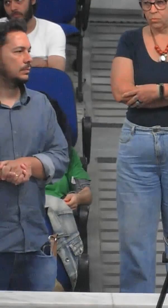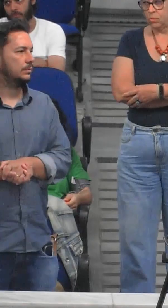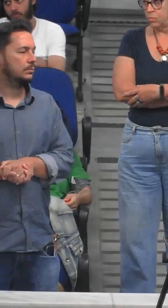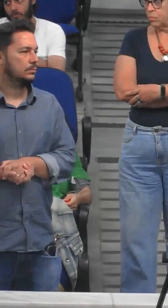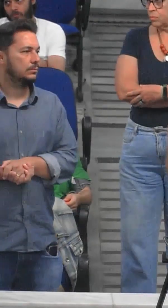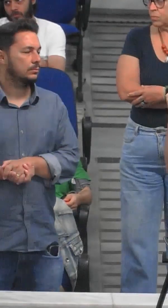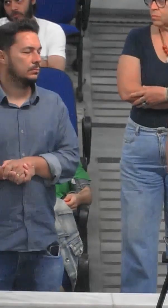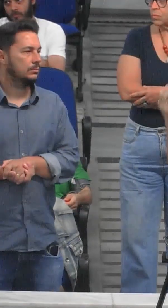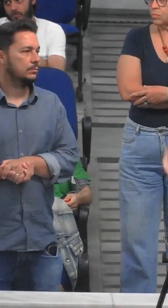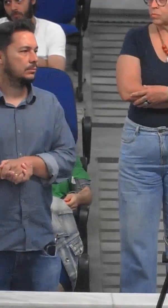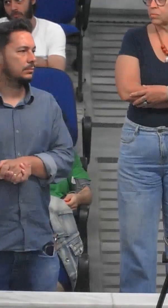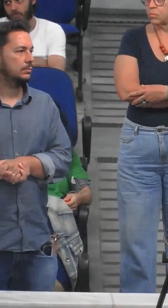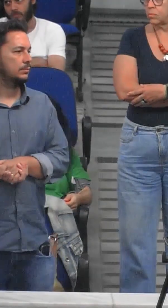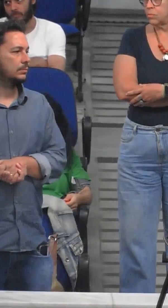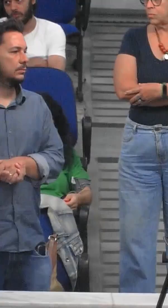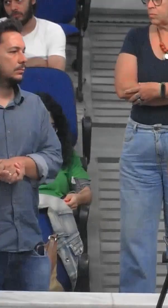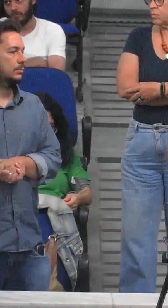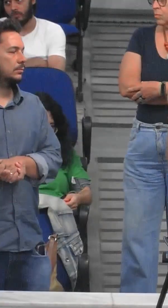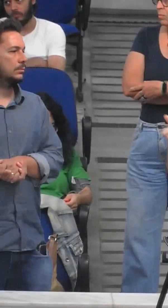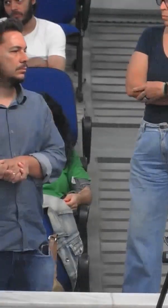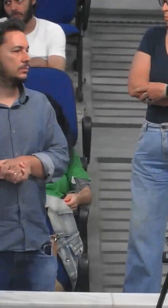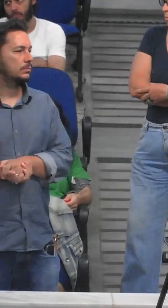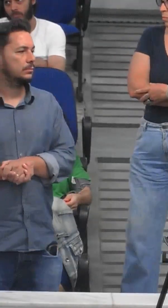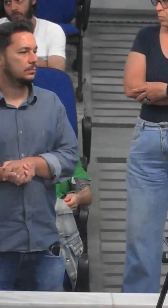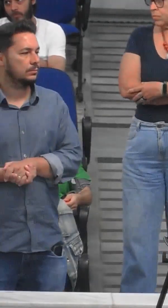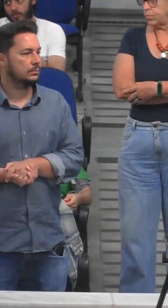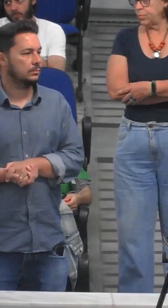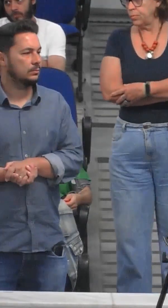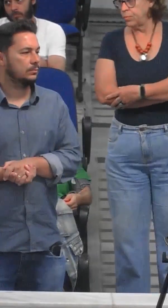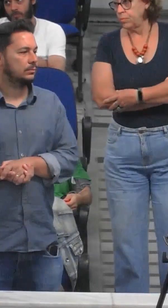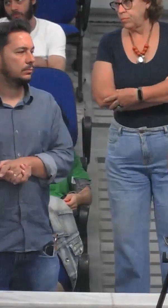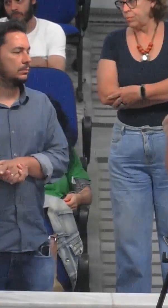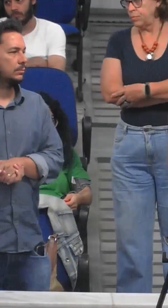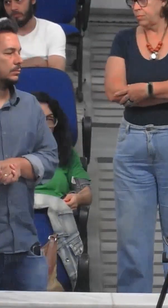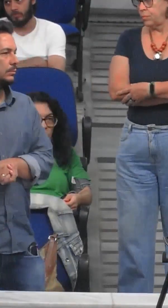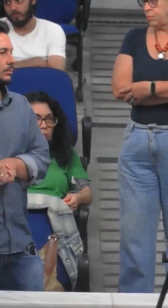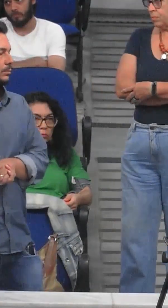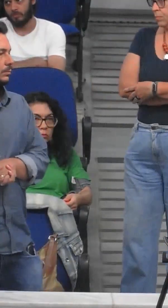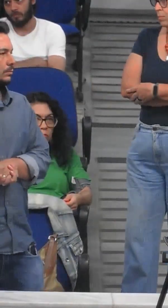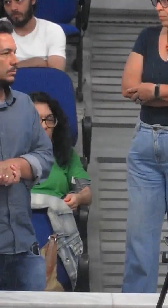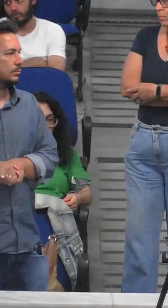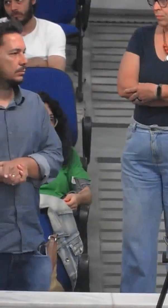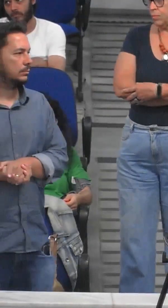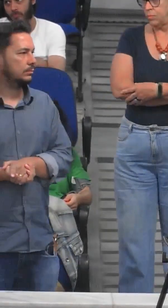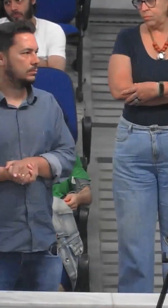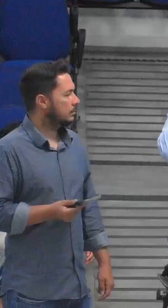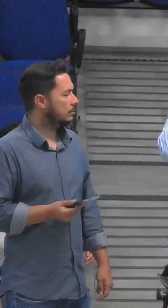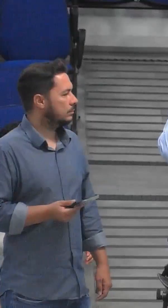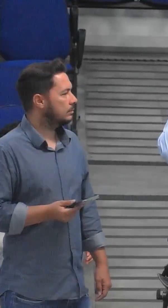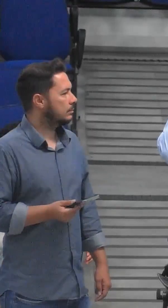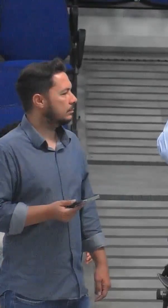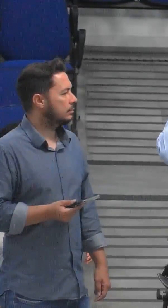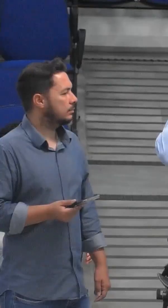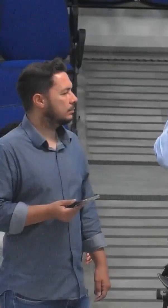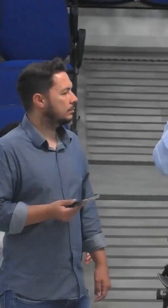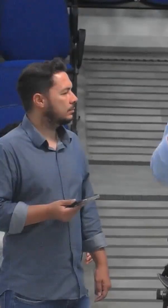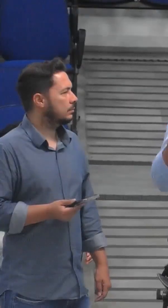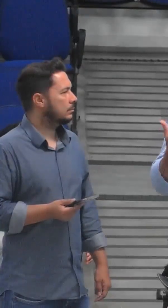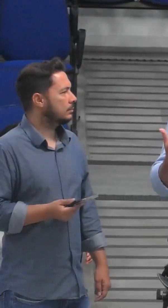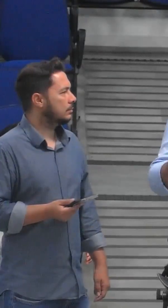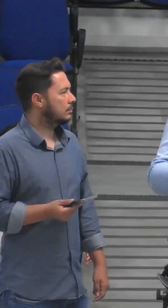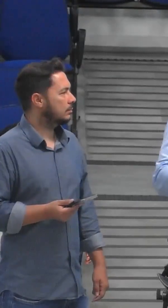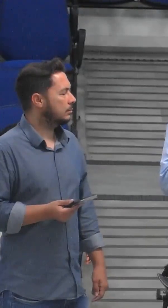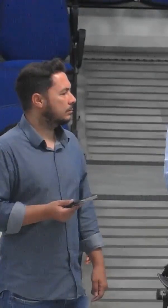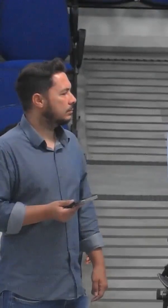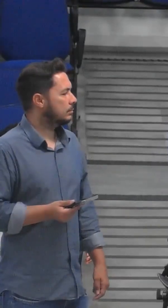sobre a regulamentação das contrapartidas, como construção de praças, rotatórias ou escolas, e outro trata